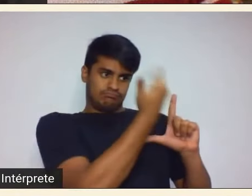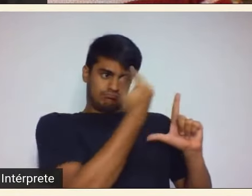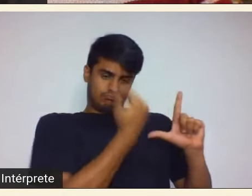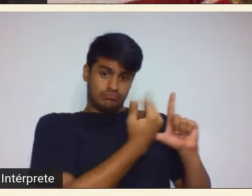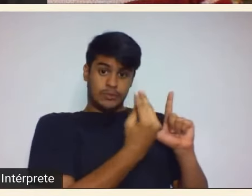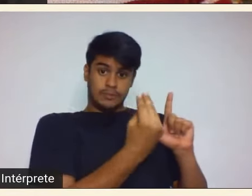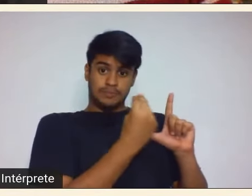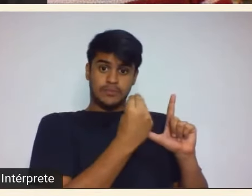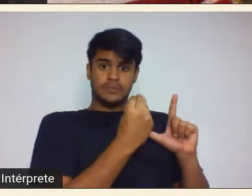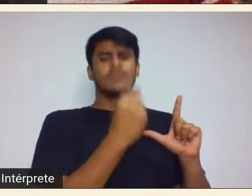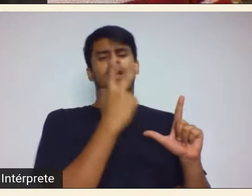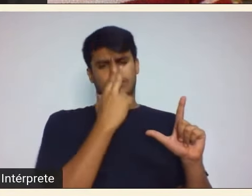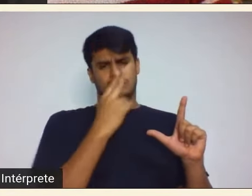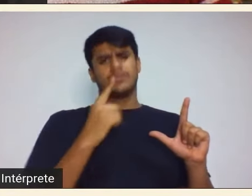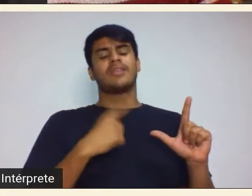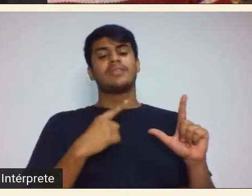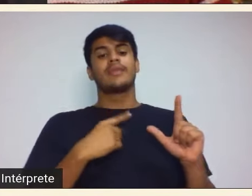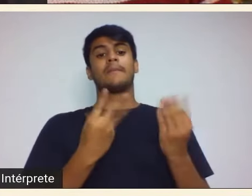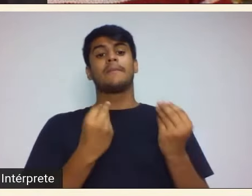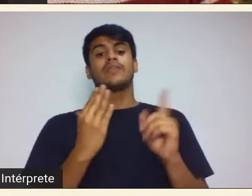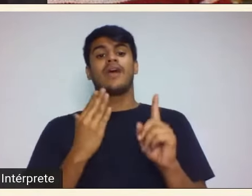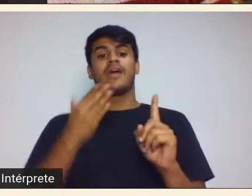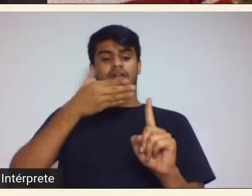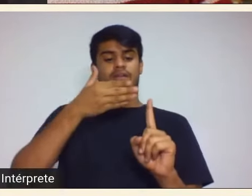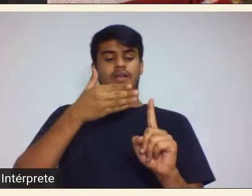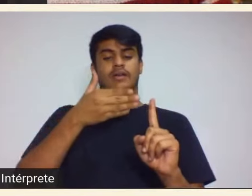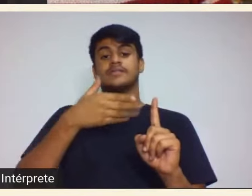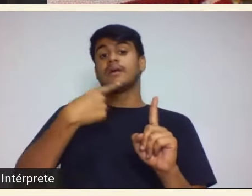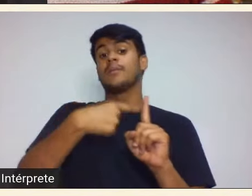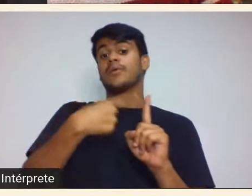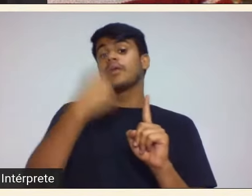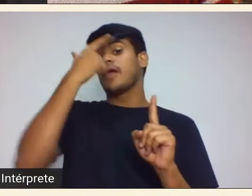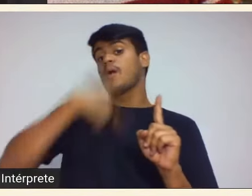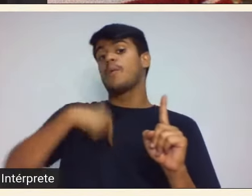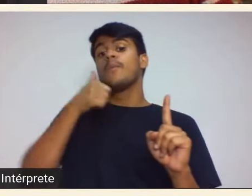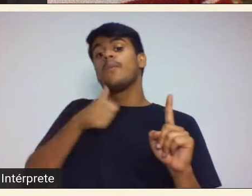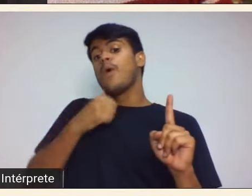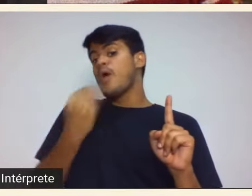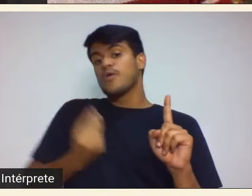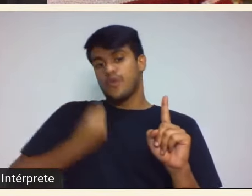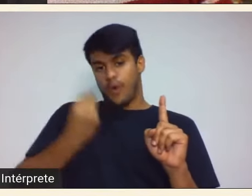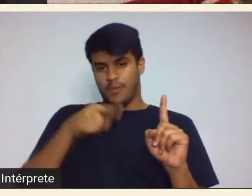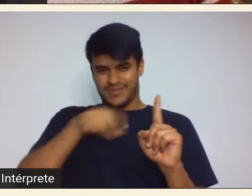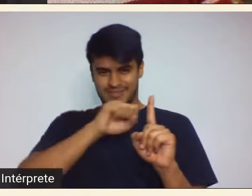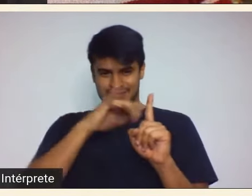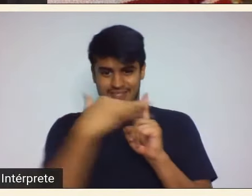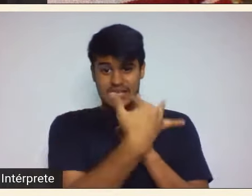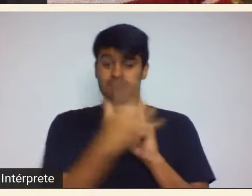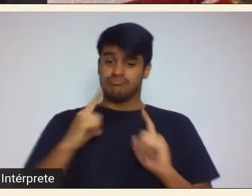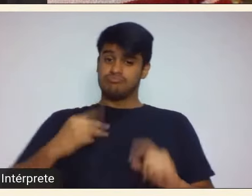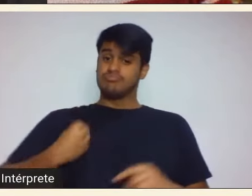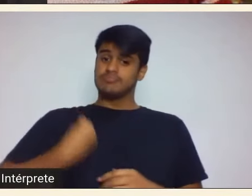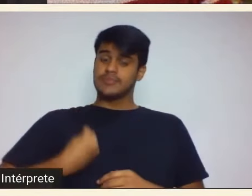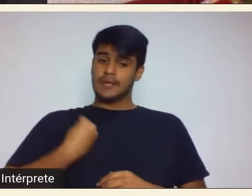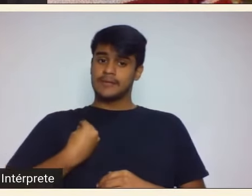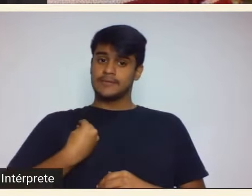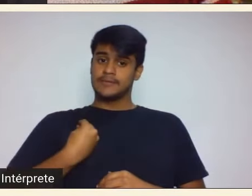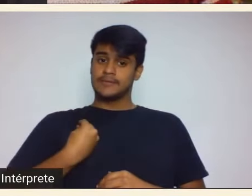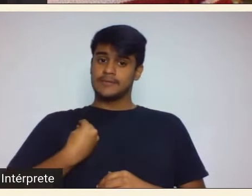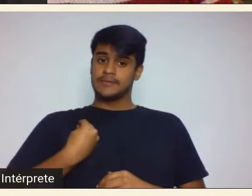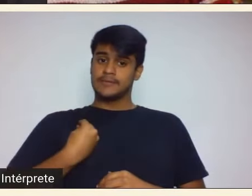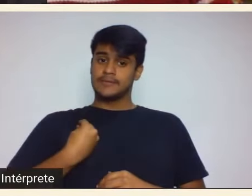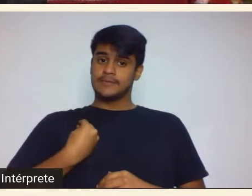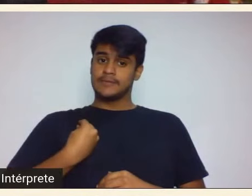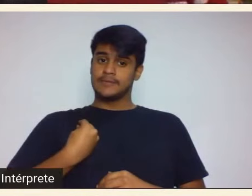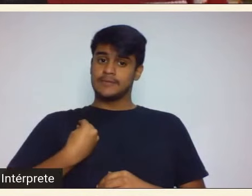muitas referências do que é ser uma mulher e de como é ser uma mulher nessa sociedade. E quando a gente vai para a imagem da